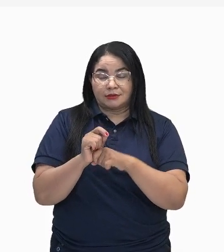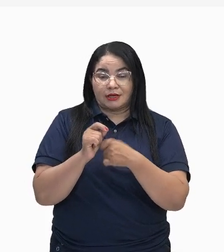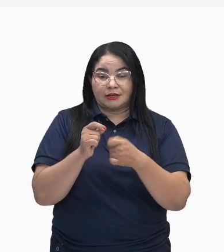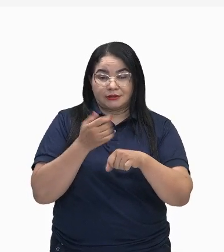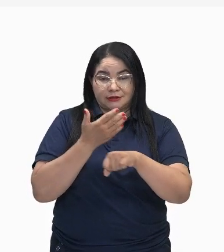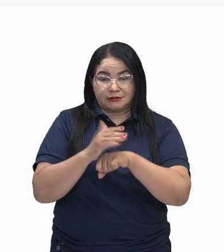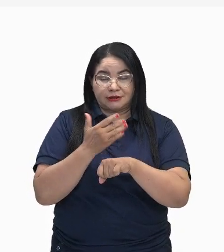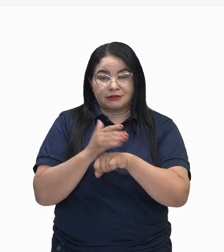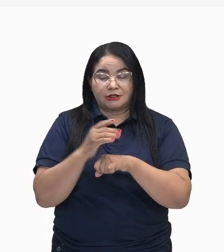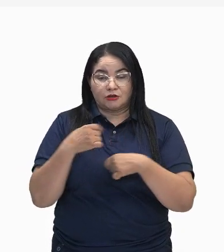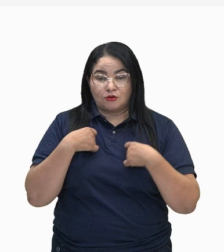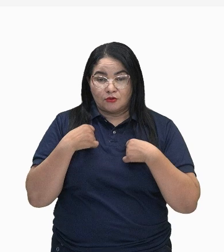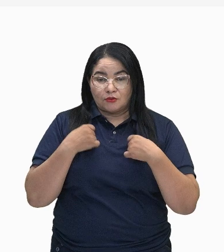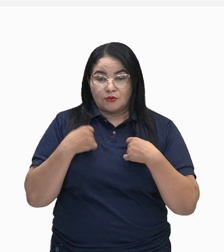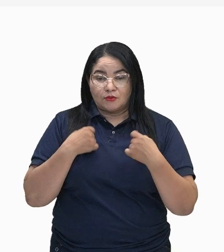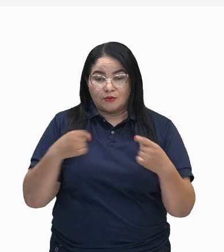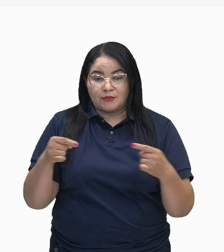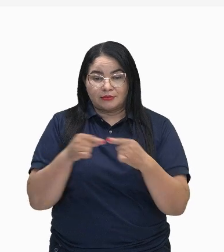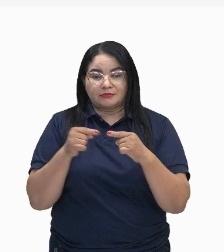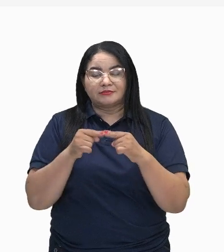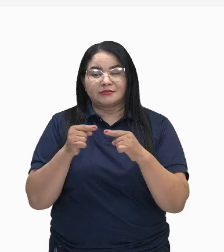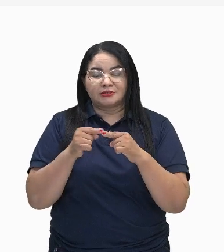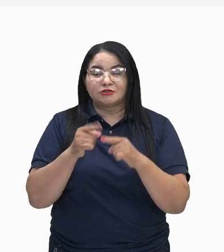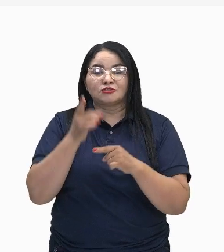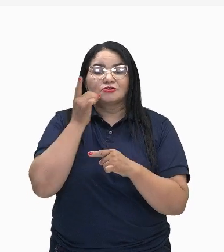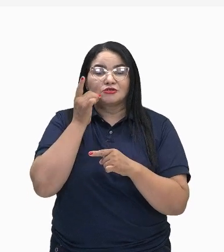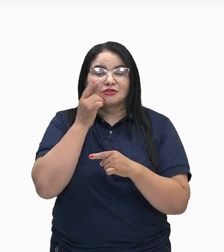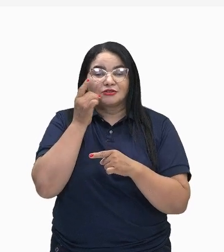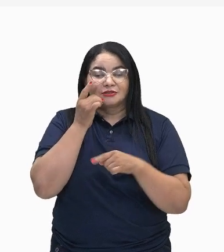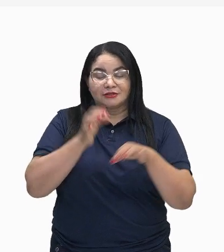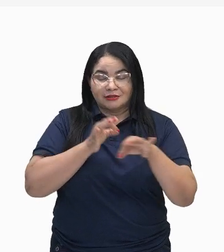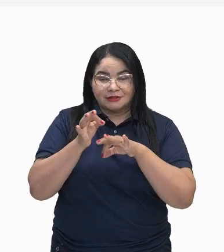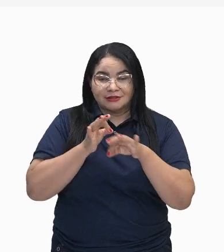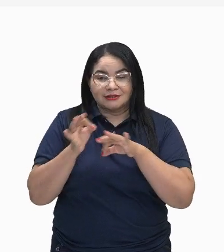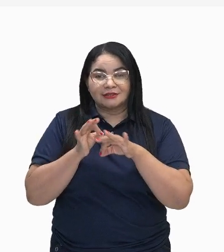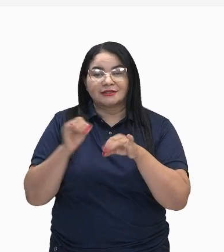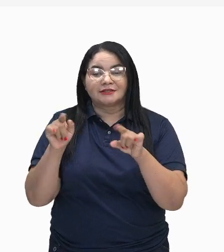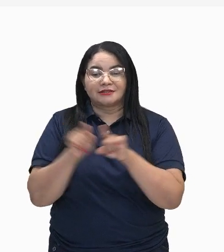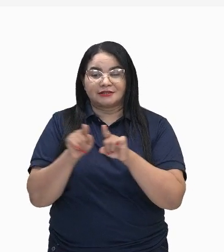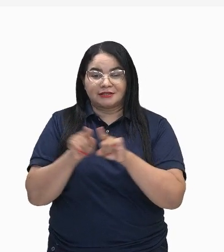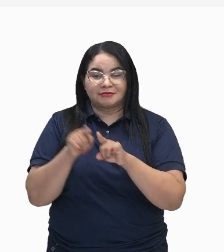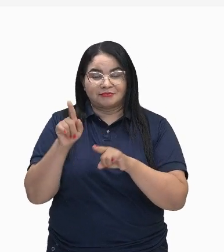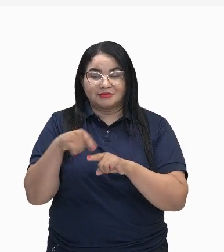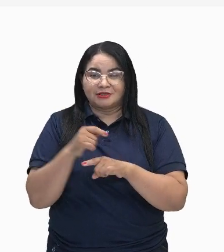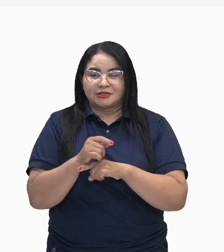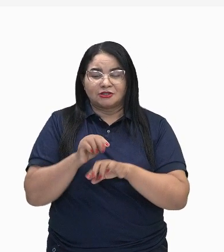que será usado na apresentação, permitindo ajustes e